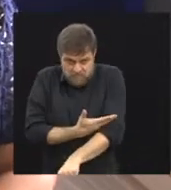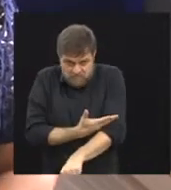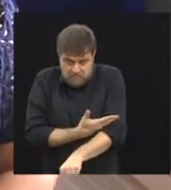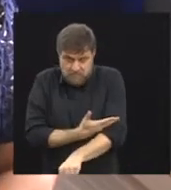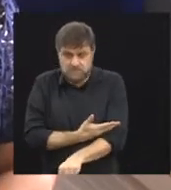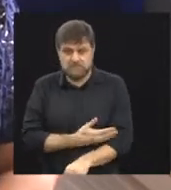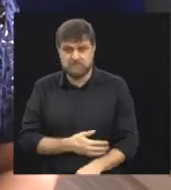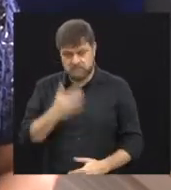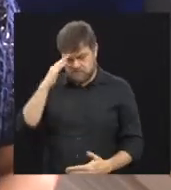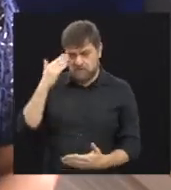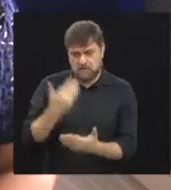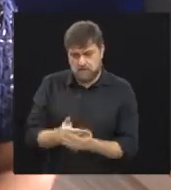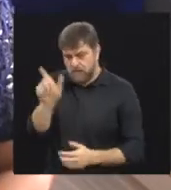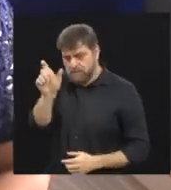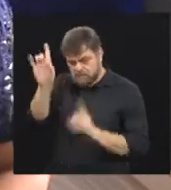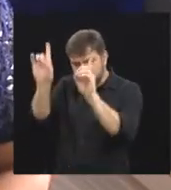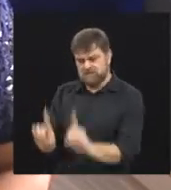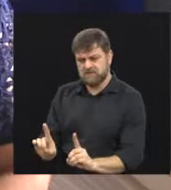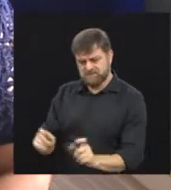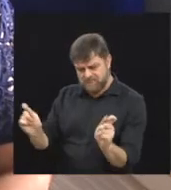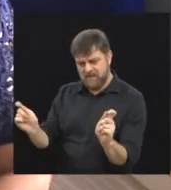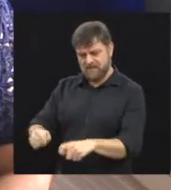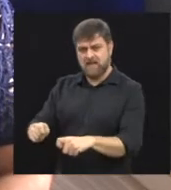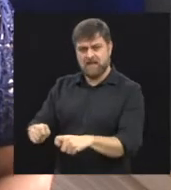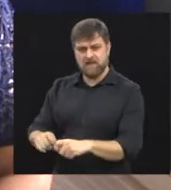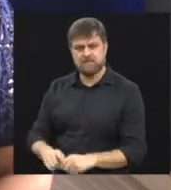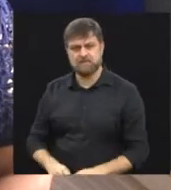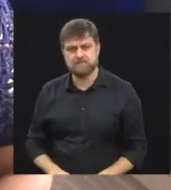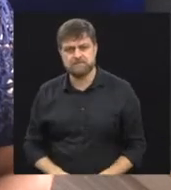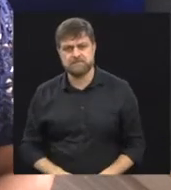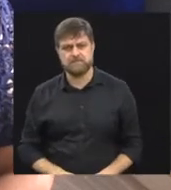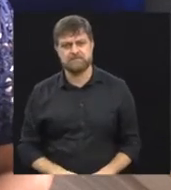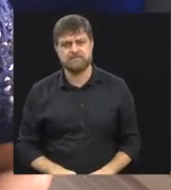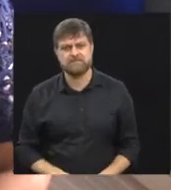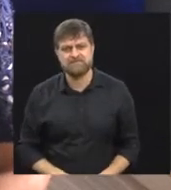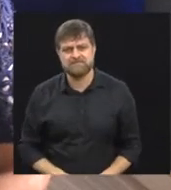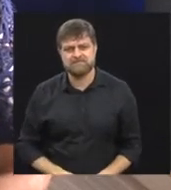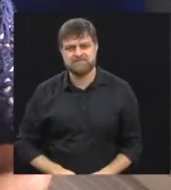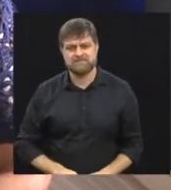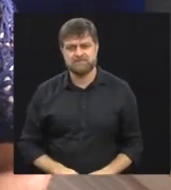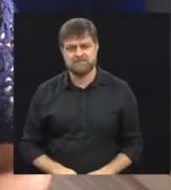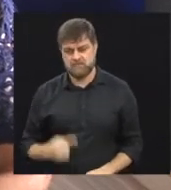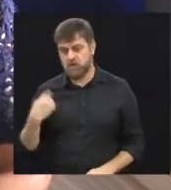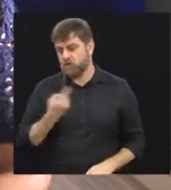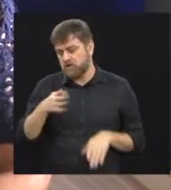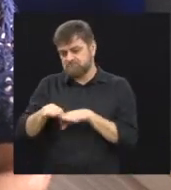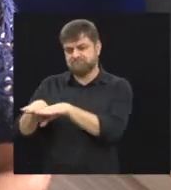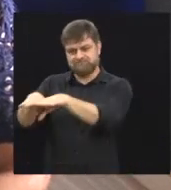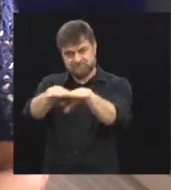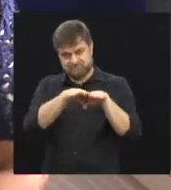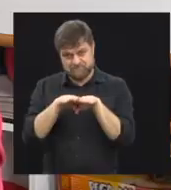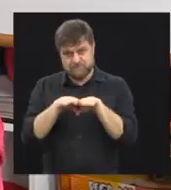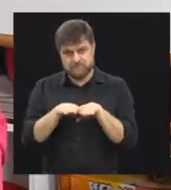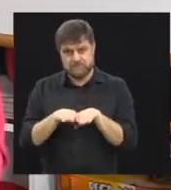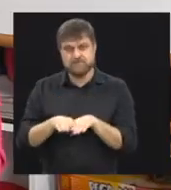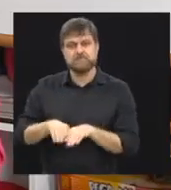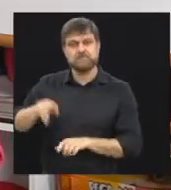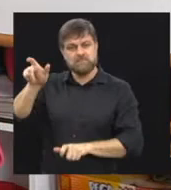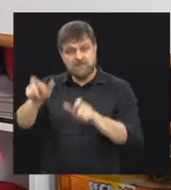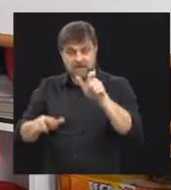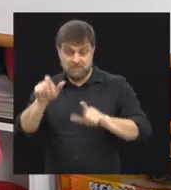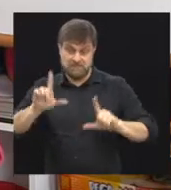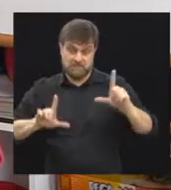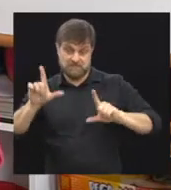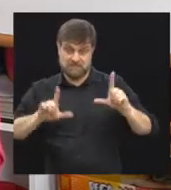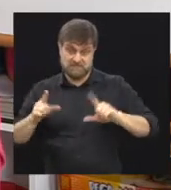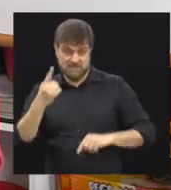emociona, é acreditar na pessoa com deficiência, que o potencial dele sempre vai aparecer. Somos todos iguais, né? E para você todos de casa,